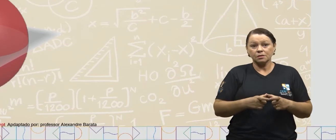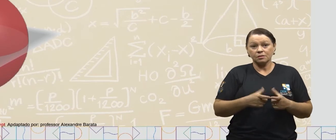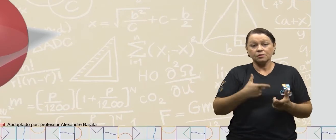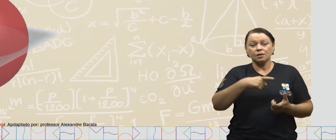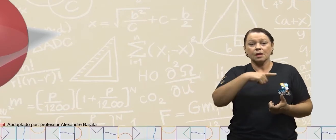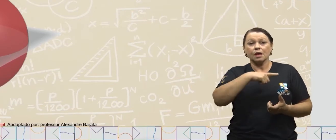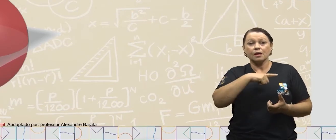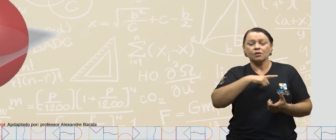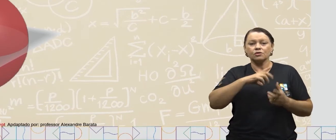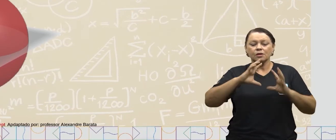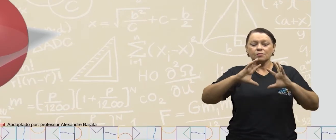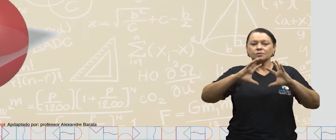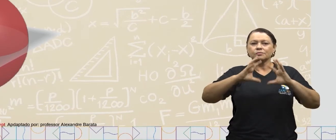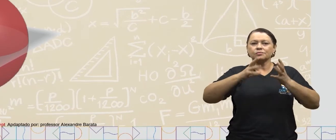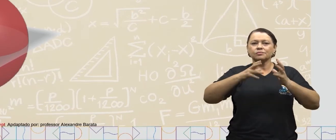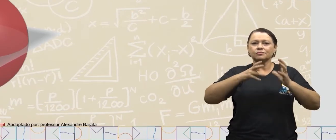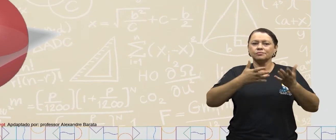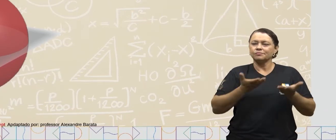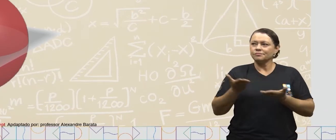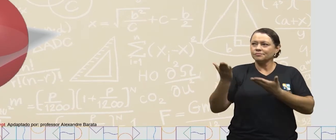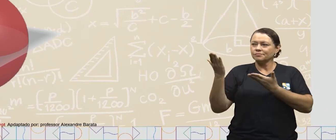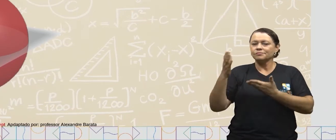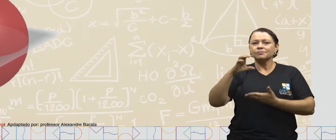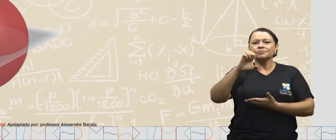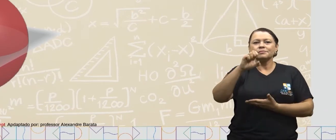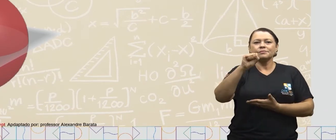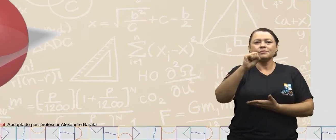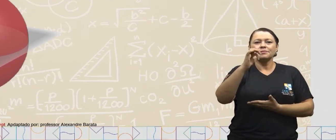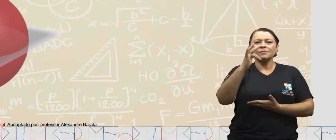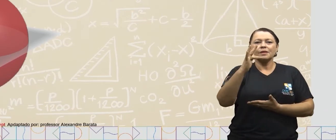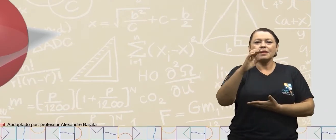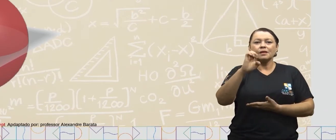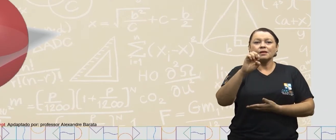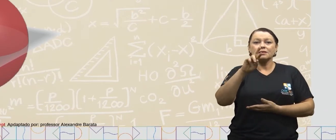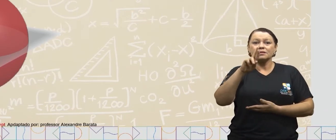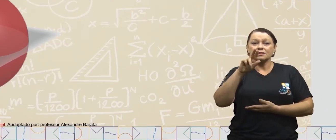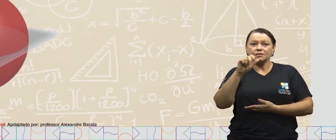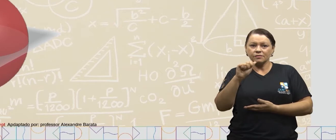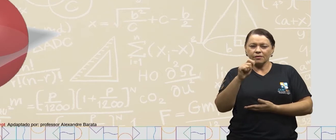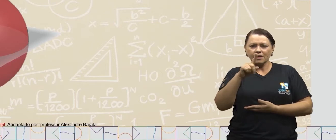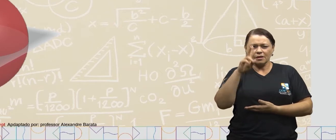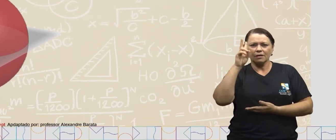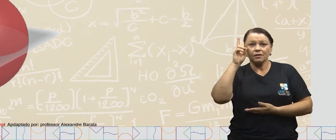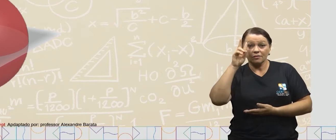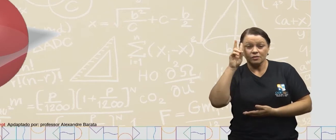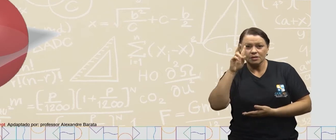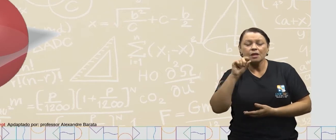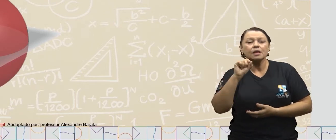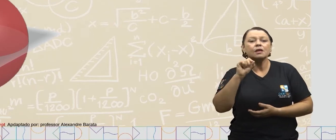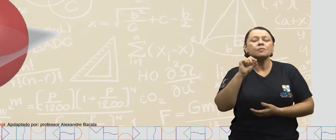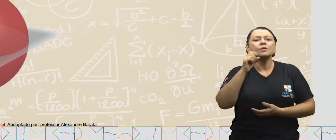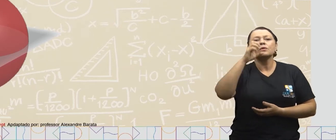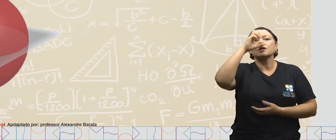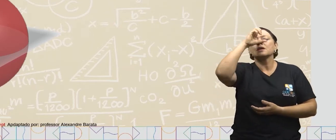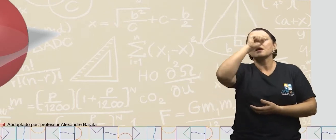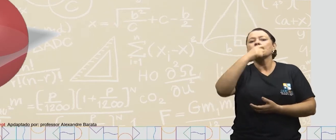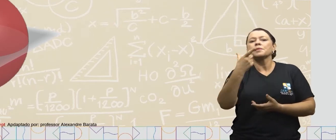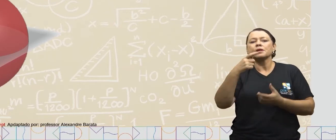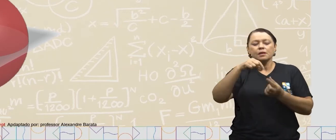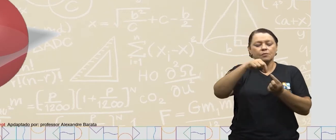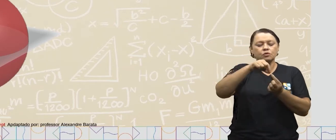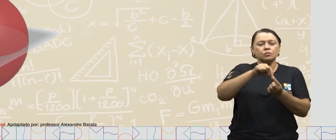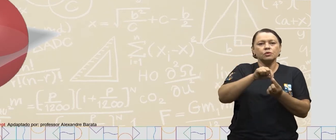aqui temos a forma sólida chamada de esfera. Você lembra o que aprendemos